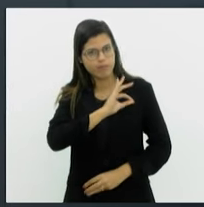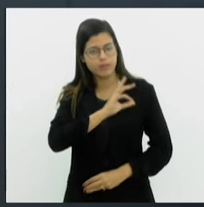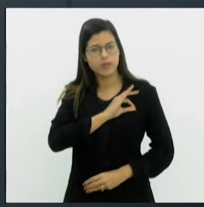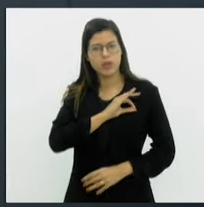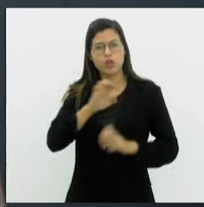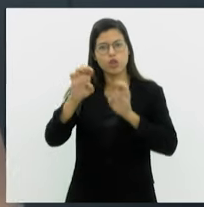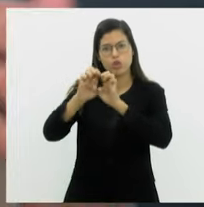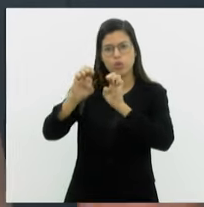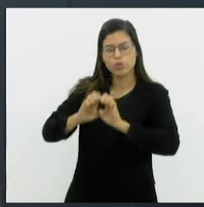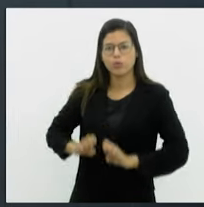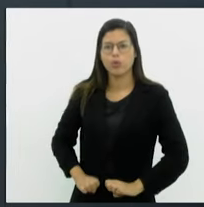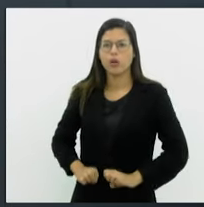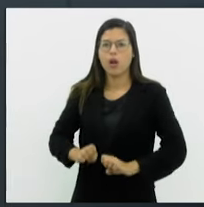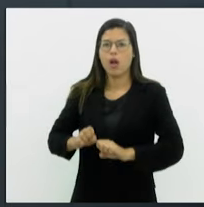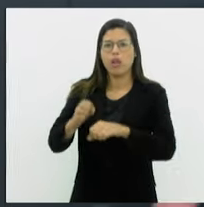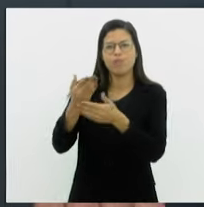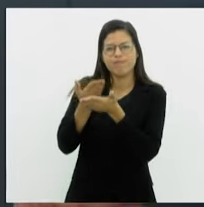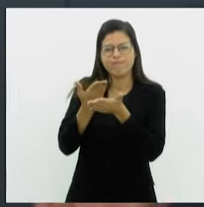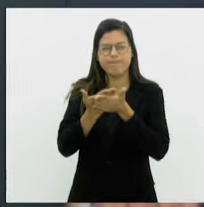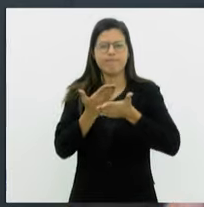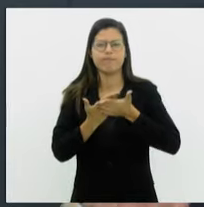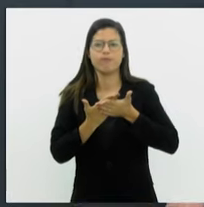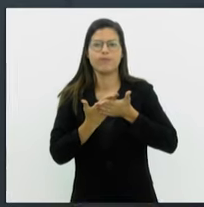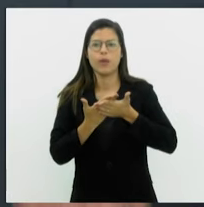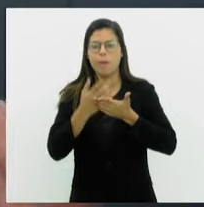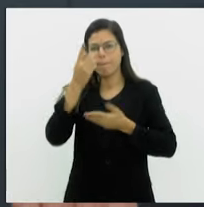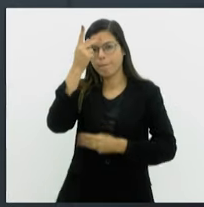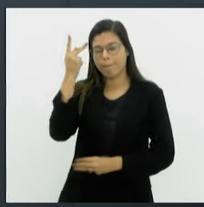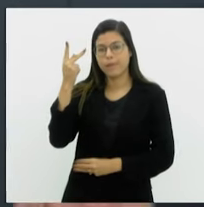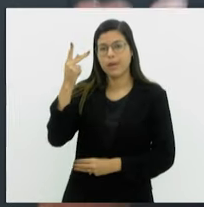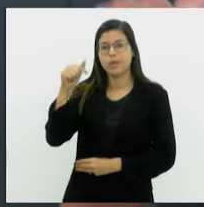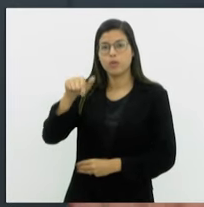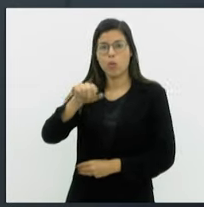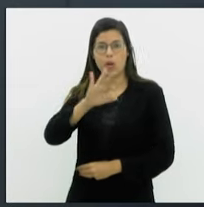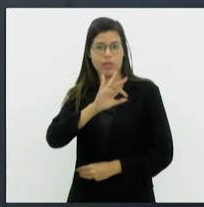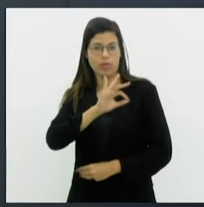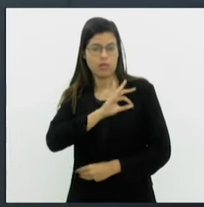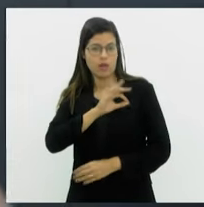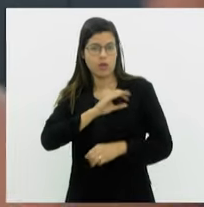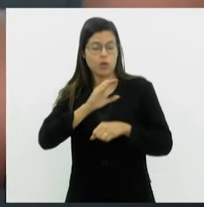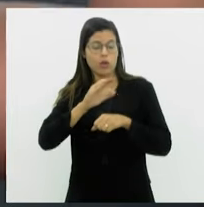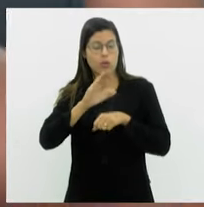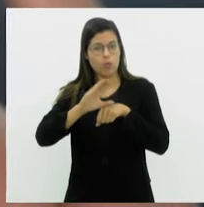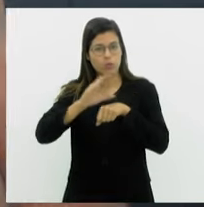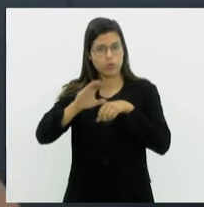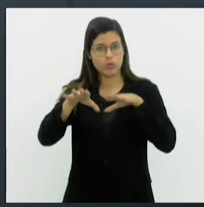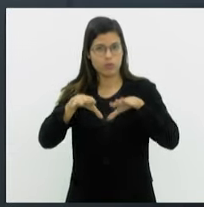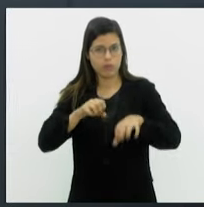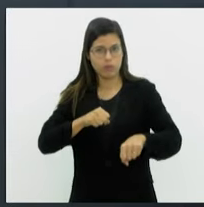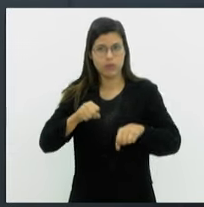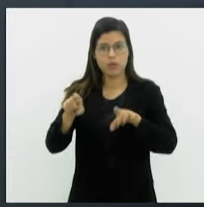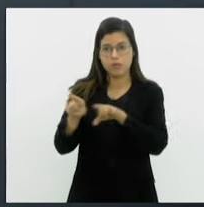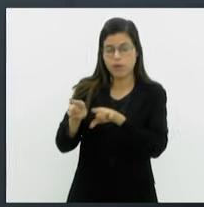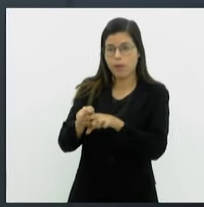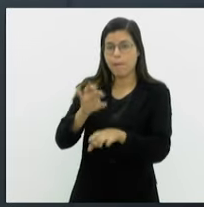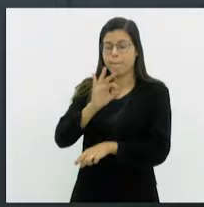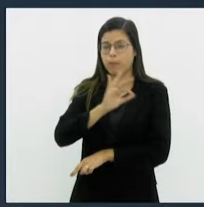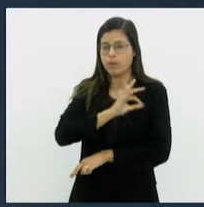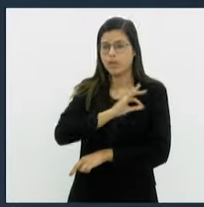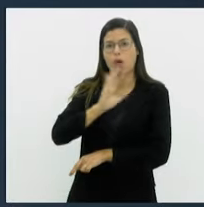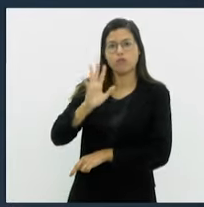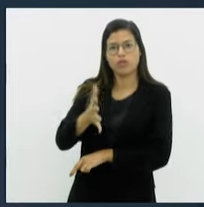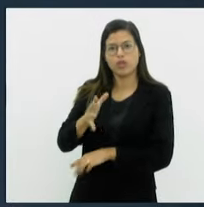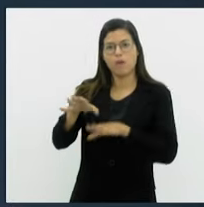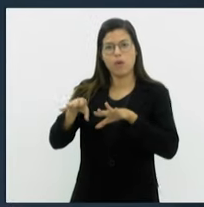Estruturando capacitações tanto para quem está na Cadepol em curso de formação, quanto para os policiais mais antigos.